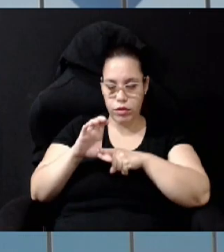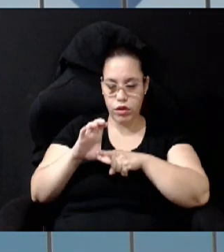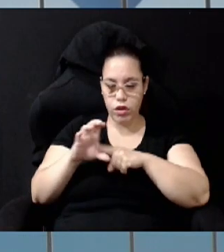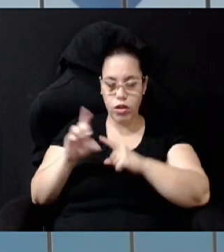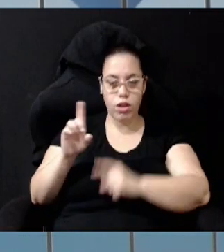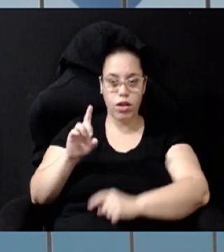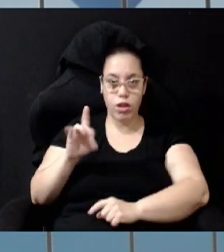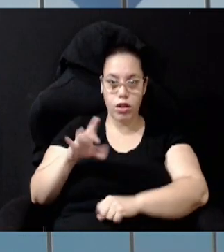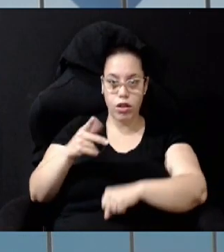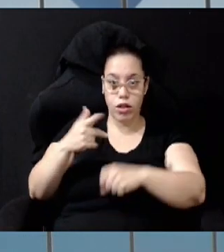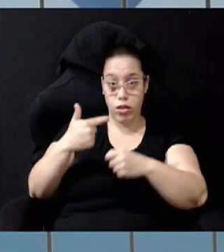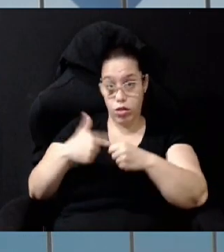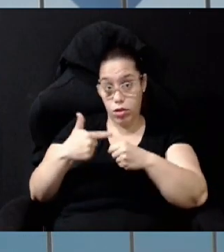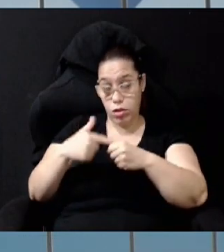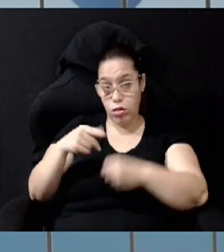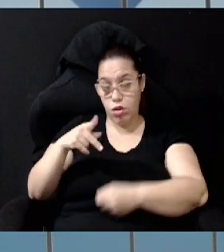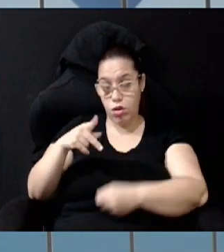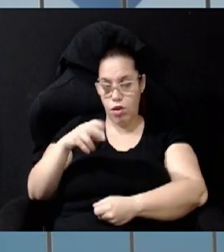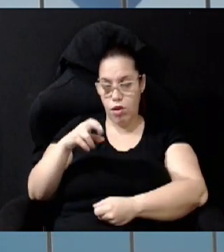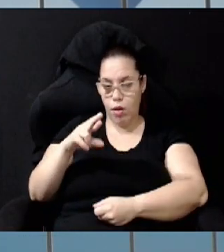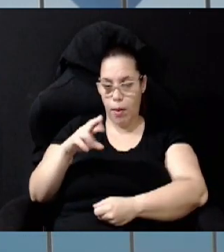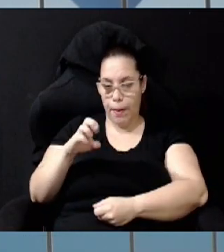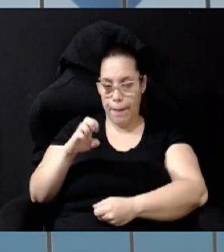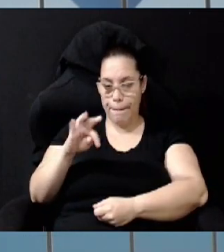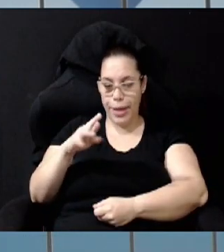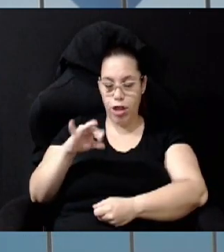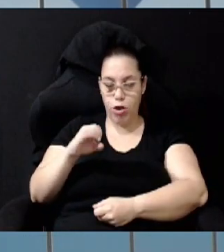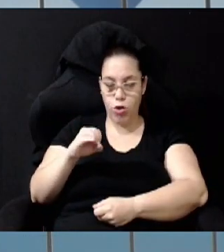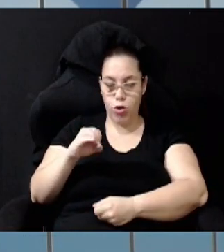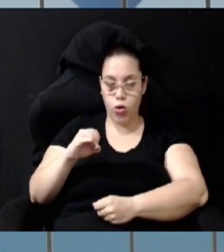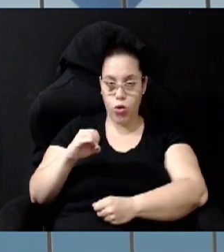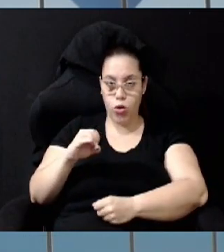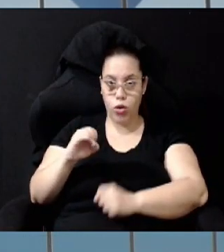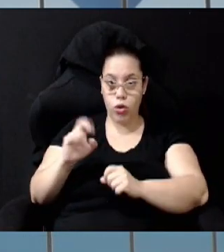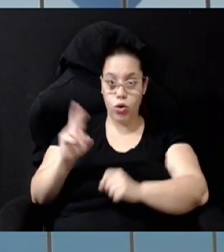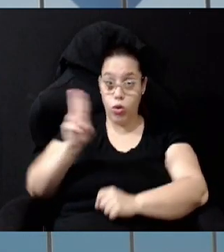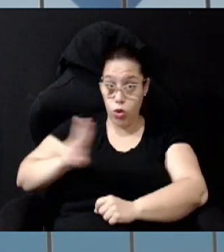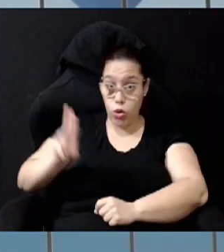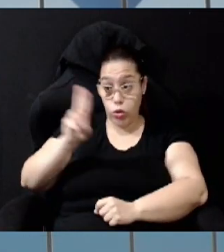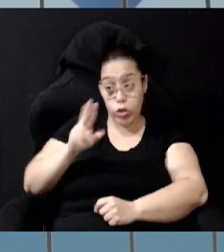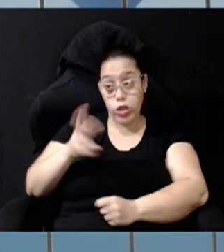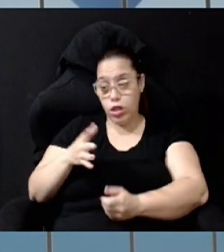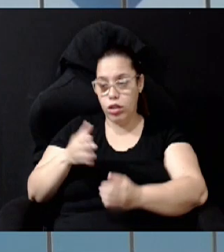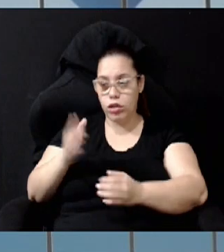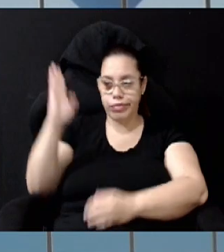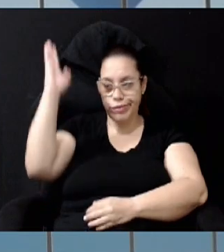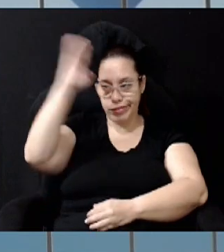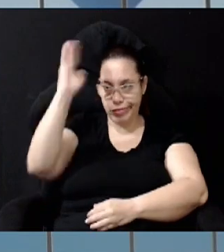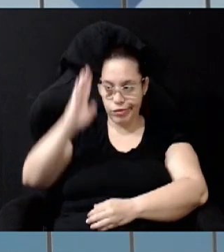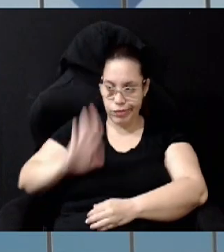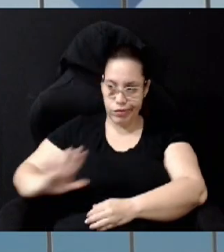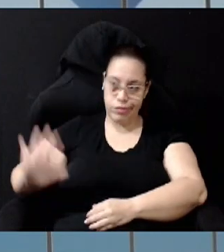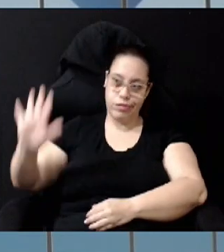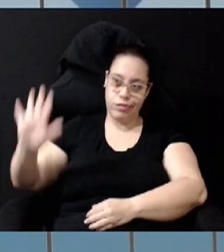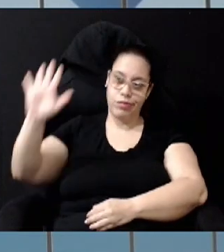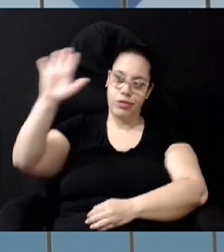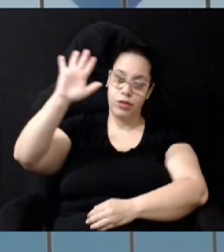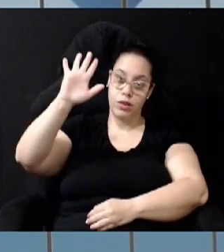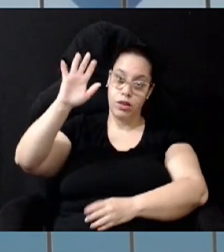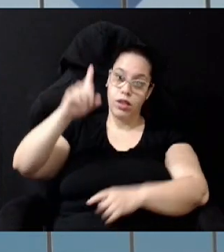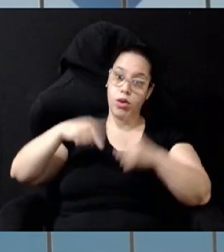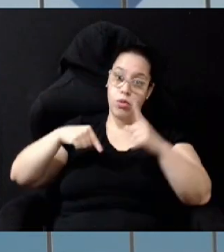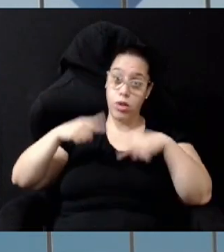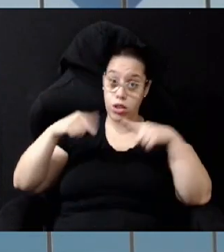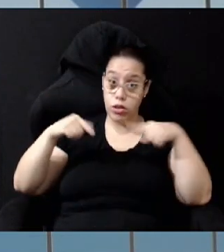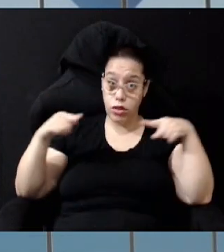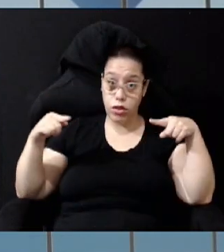hoje o mundo praticamente inteiro utiliza o petróleo. O Brasil ele tem uma matriz mais diversificada. E eu acho que